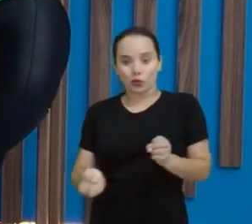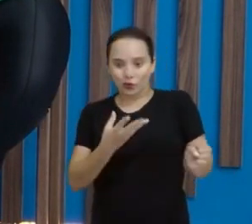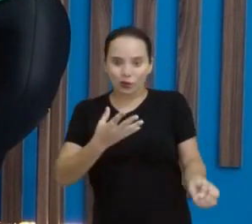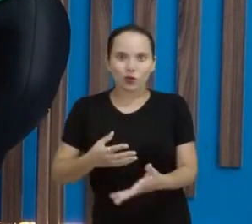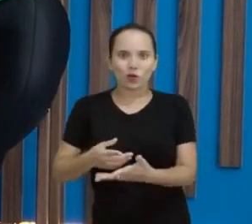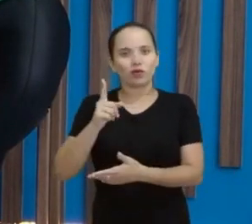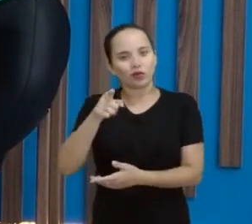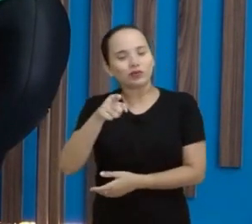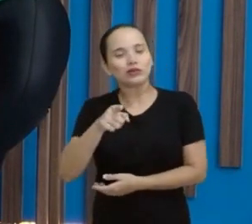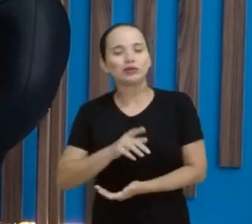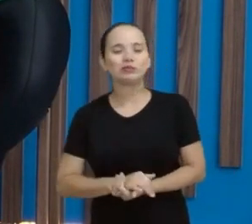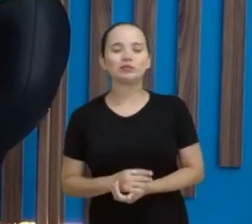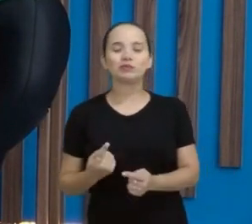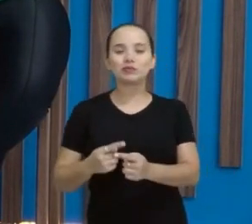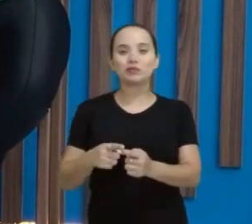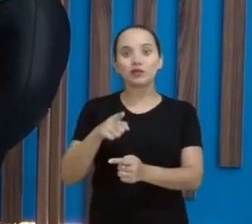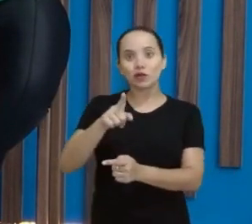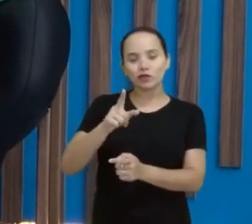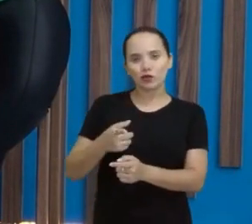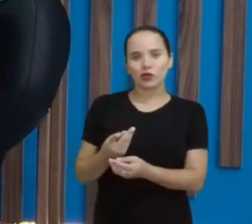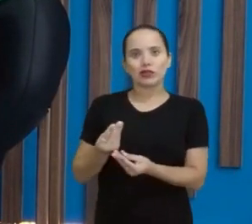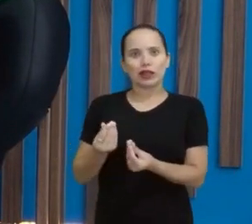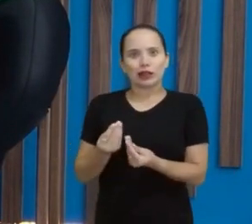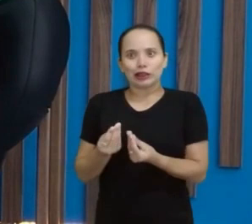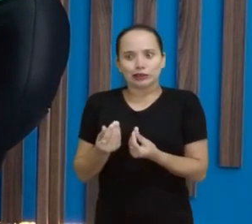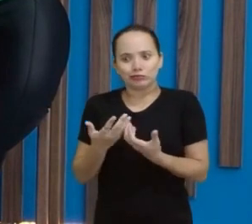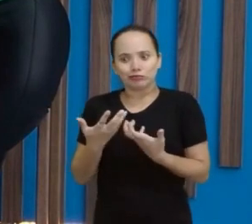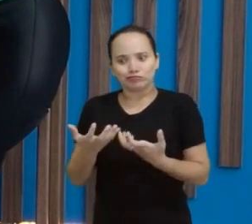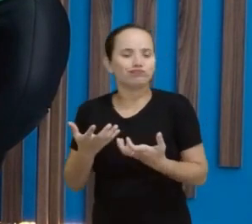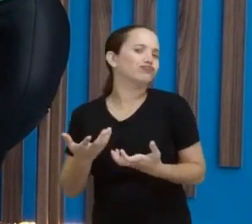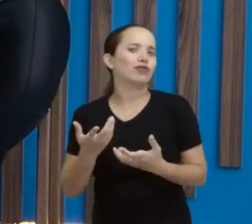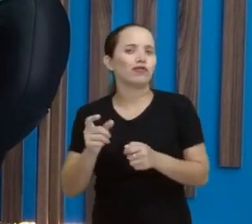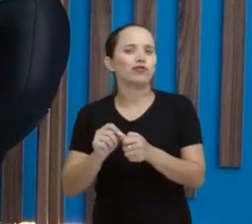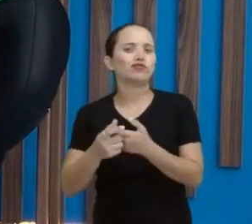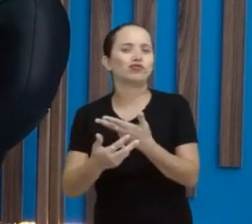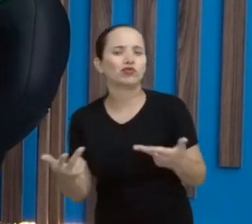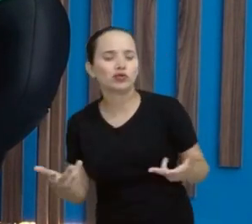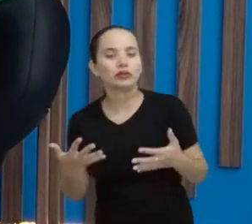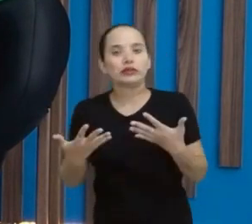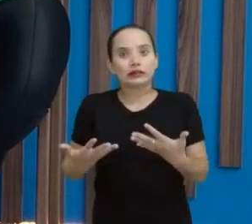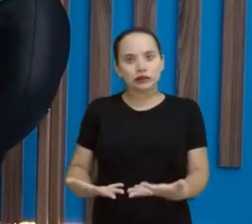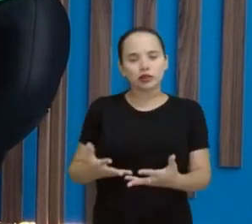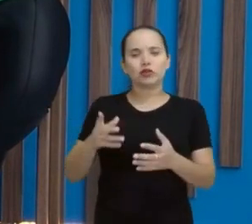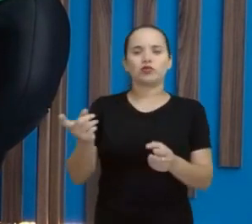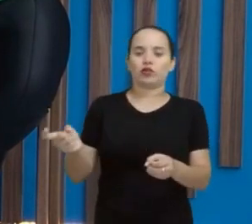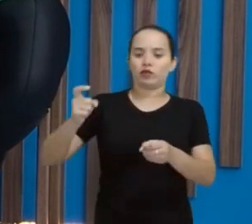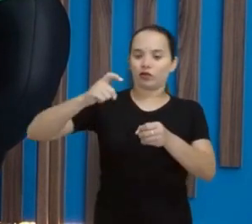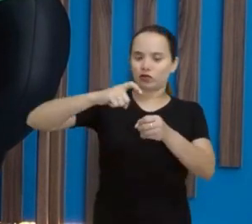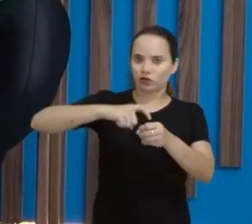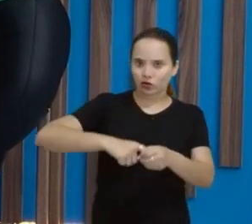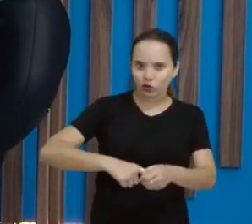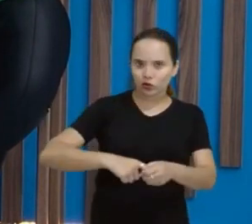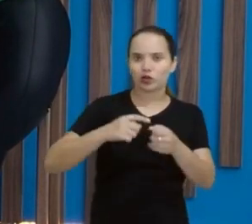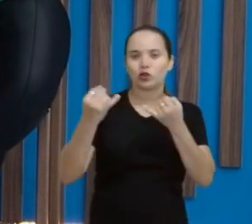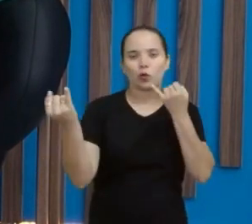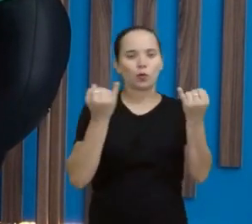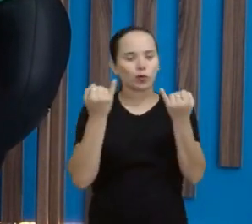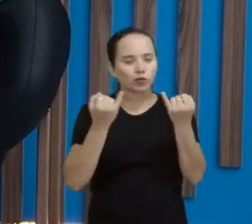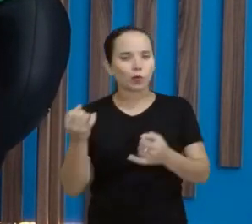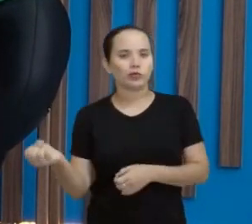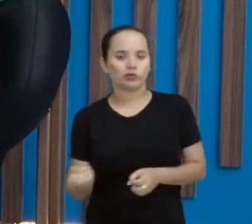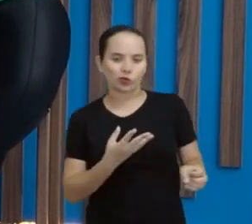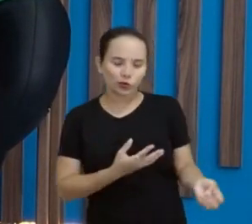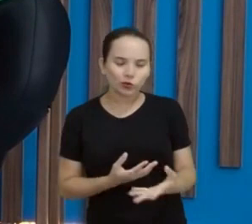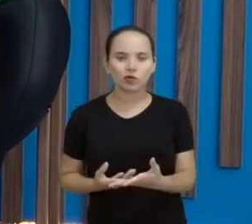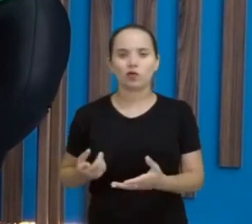o tempo todo, porque se arrisca. Então, a gente vai falar de inovação e vai retomar vários pontos importantes